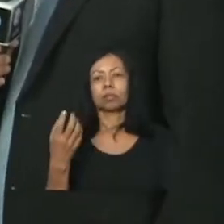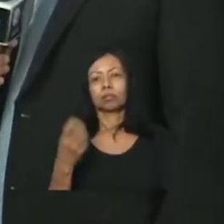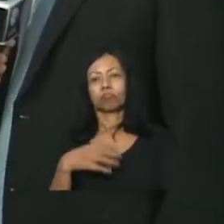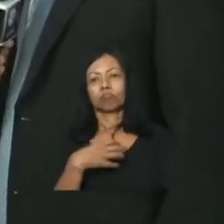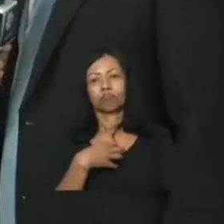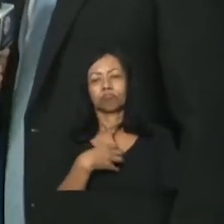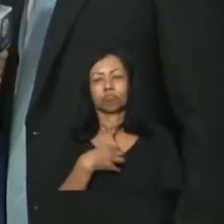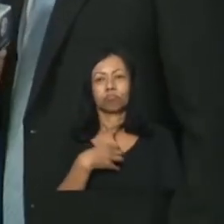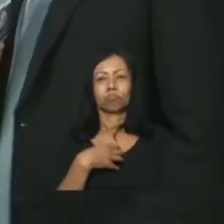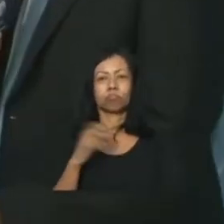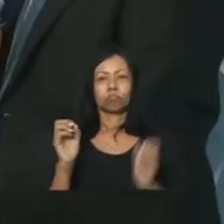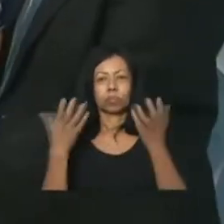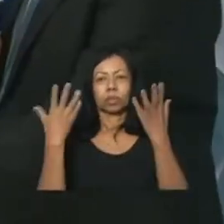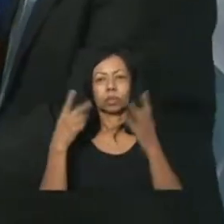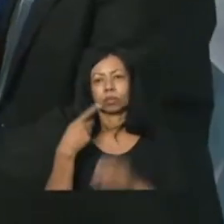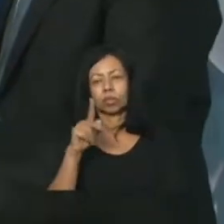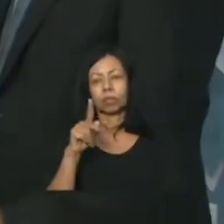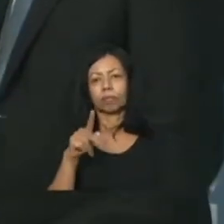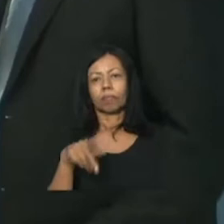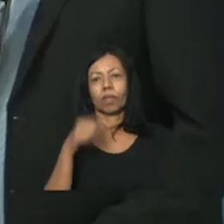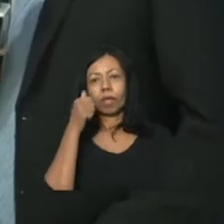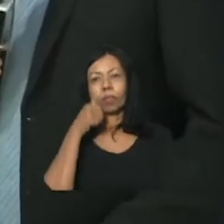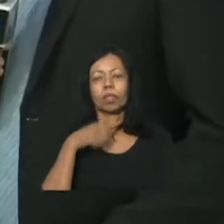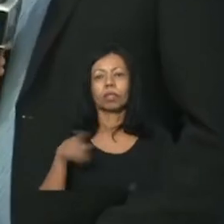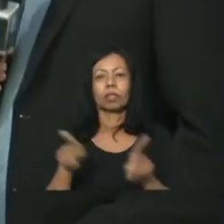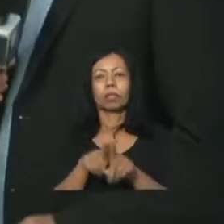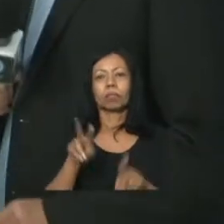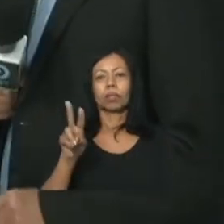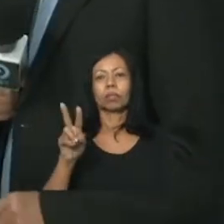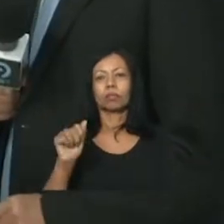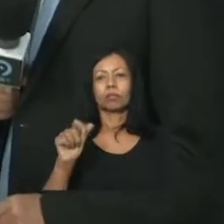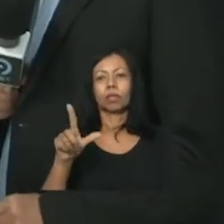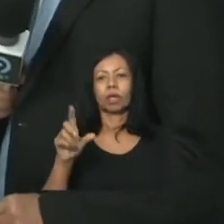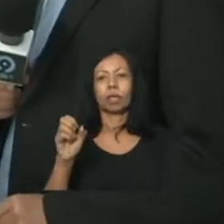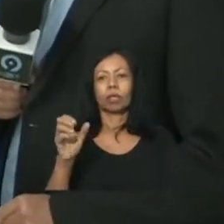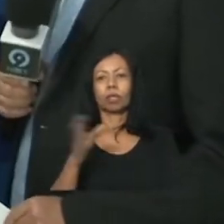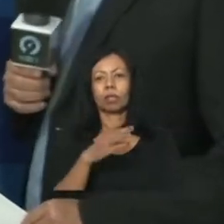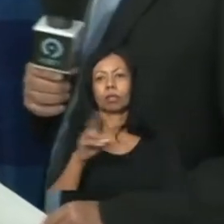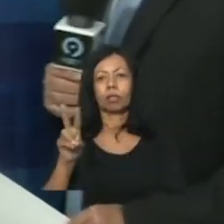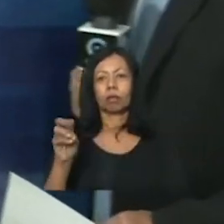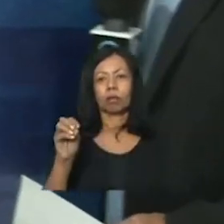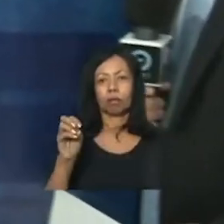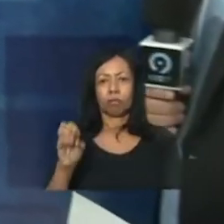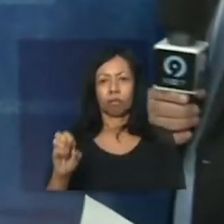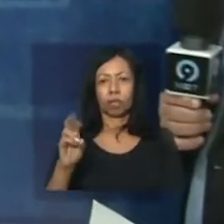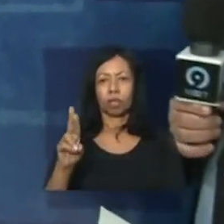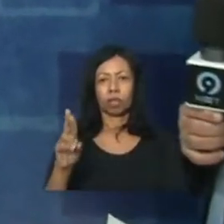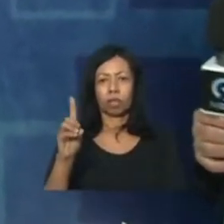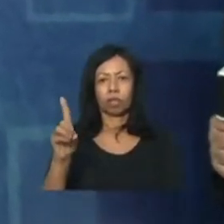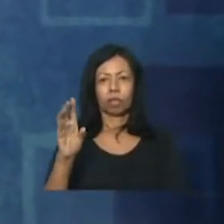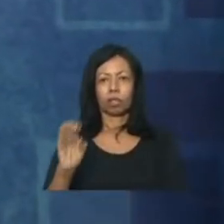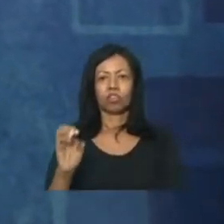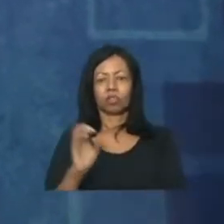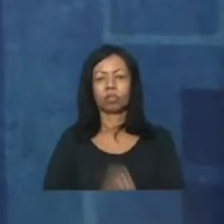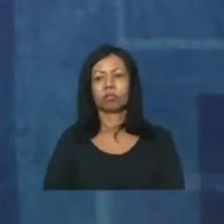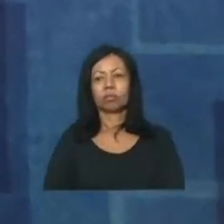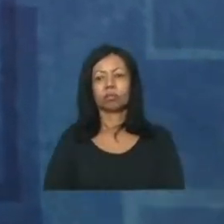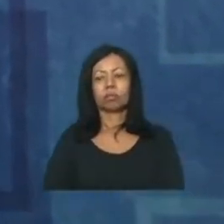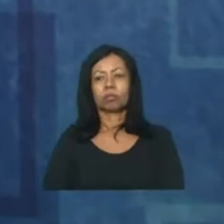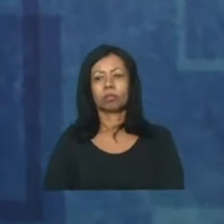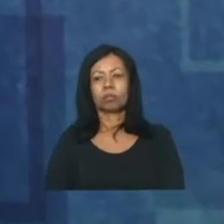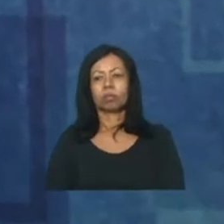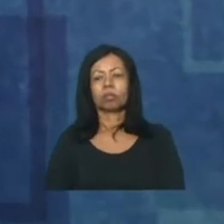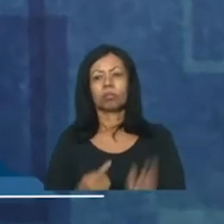de homenagem por parte do senhor, ela que também é do Vale Verde. Não, sim, isso é para mim também um outro privilégio, uma honra